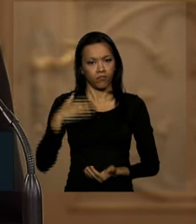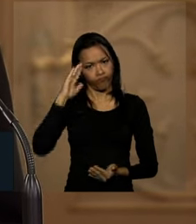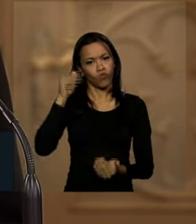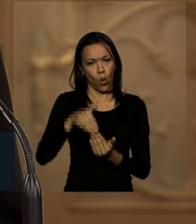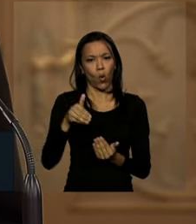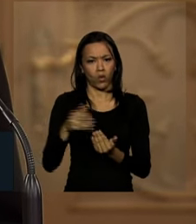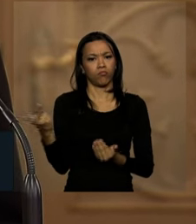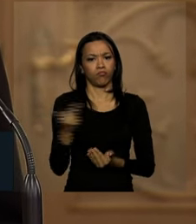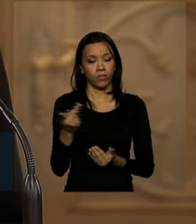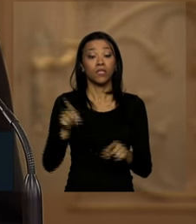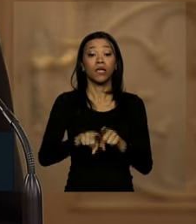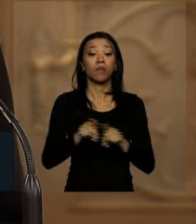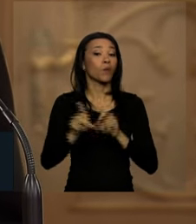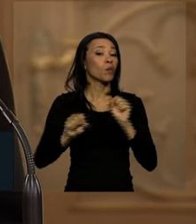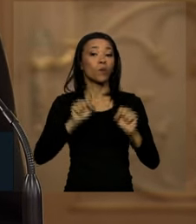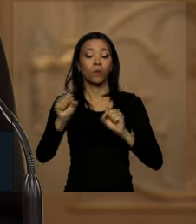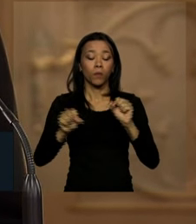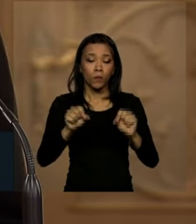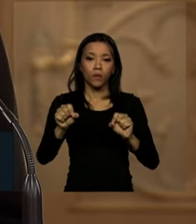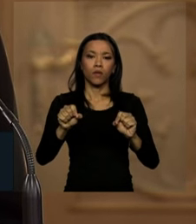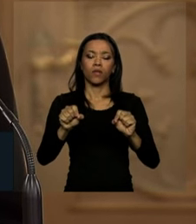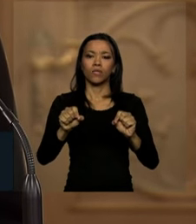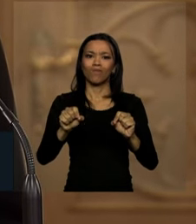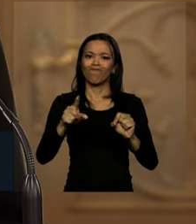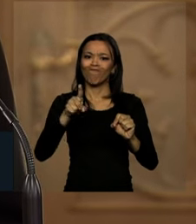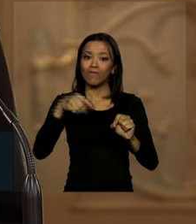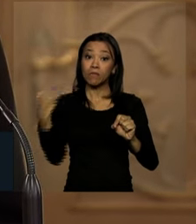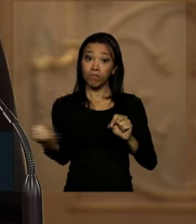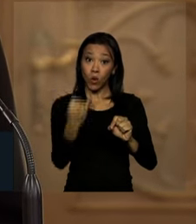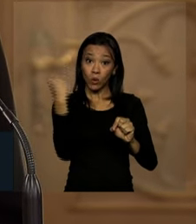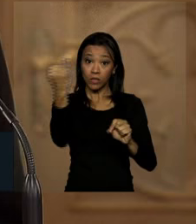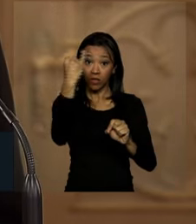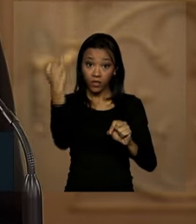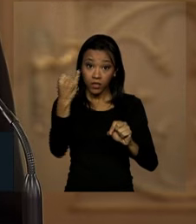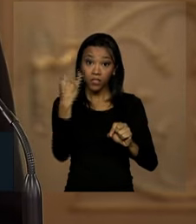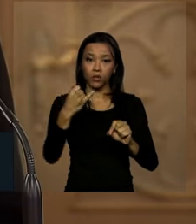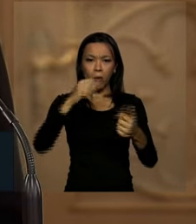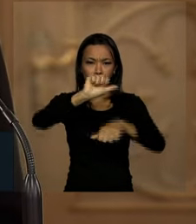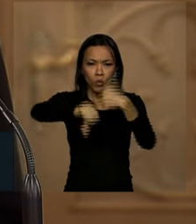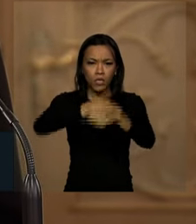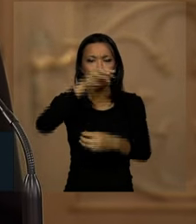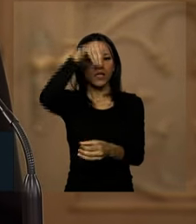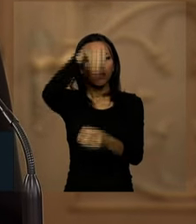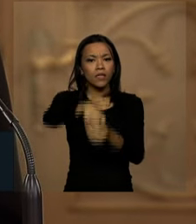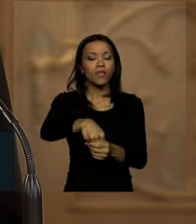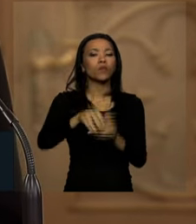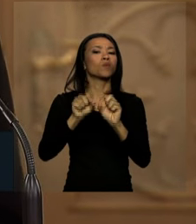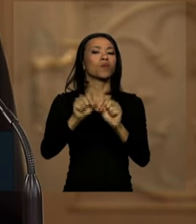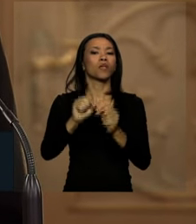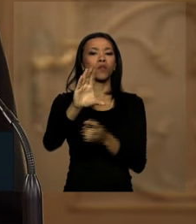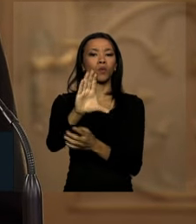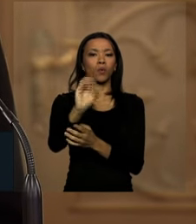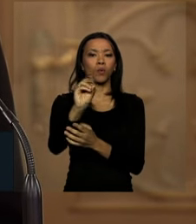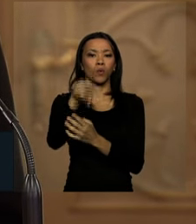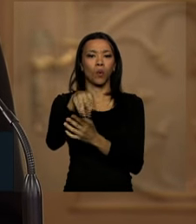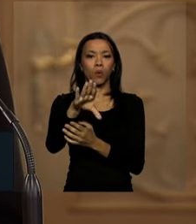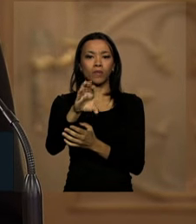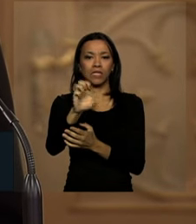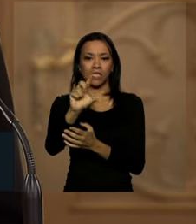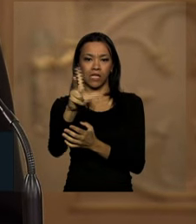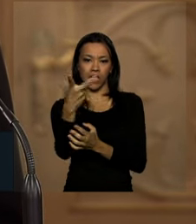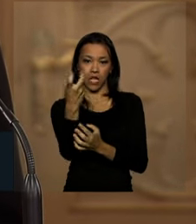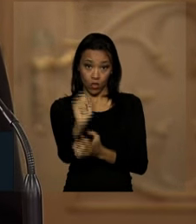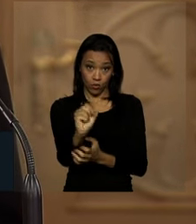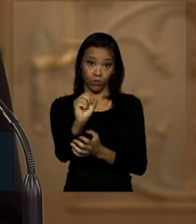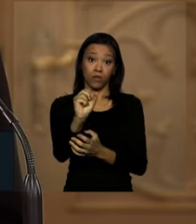Concordamos ainda sobre o caráter importante da reforma do Conselho de Segurança das Nações Unidas. We also agreed on